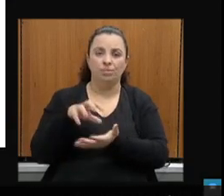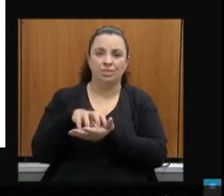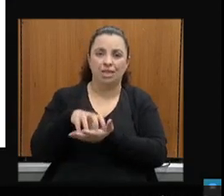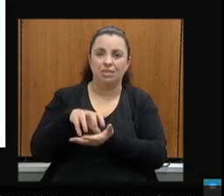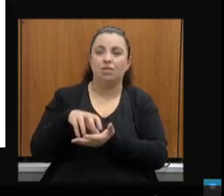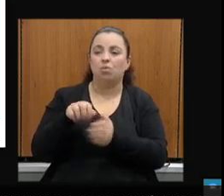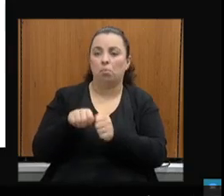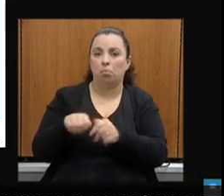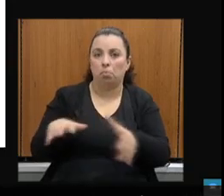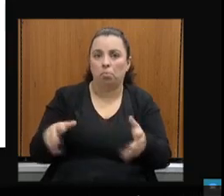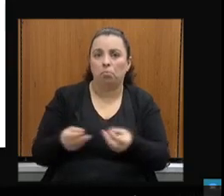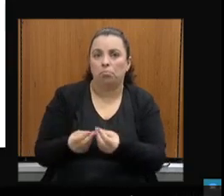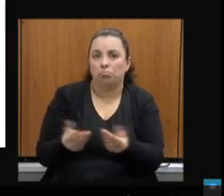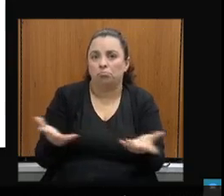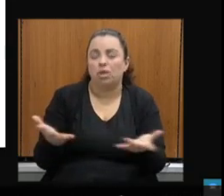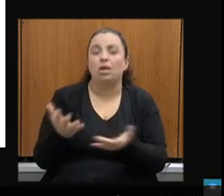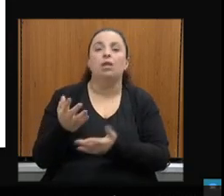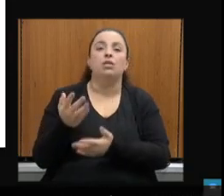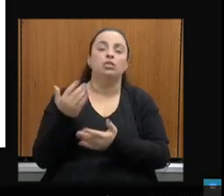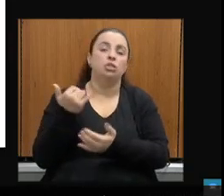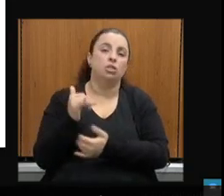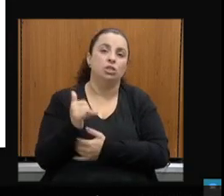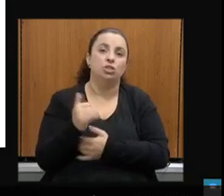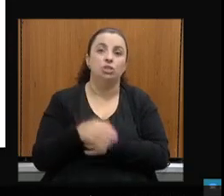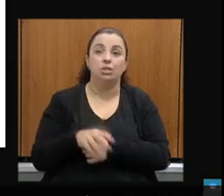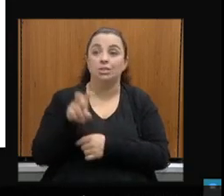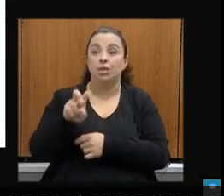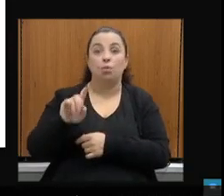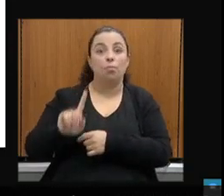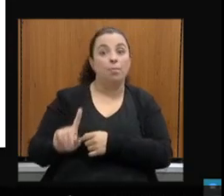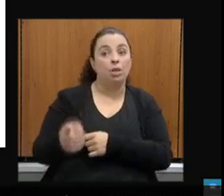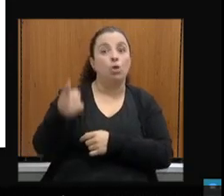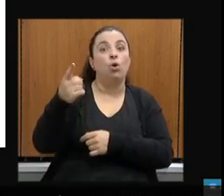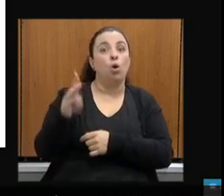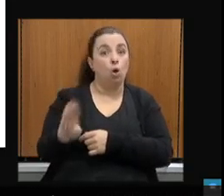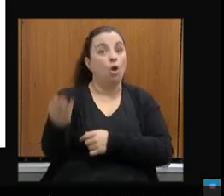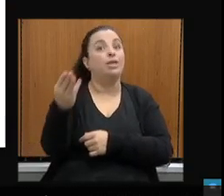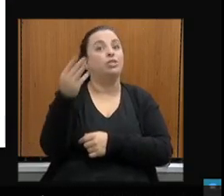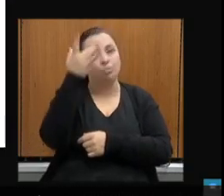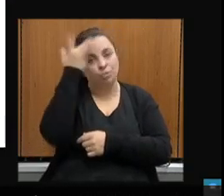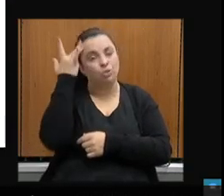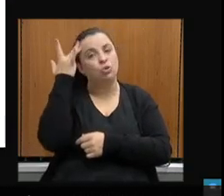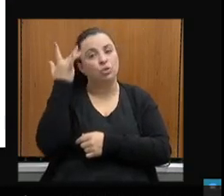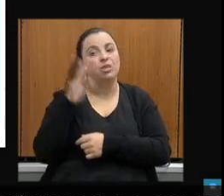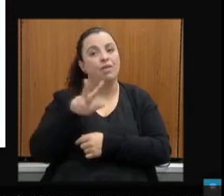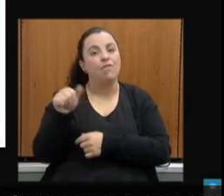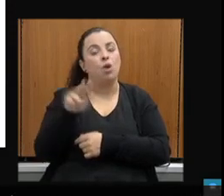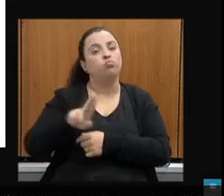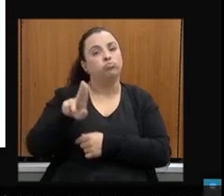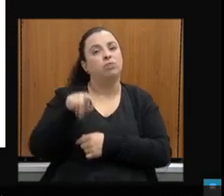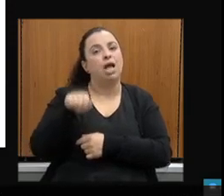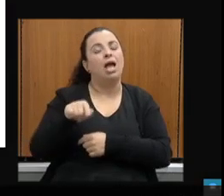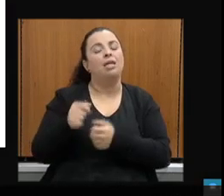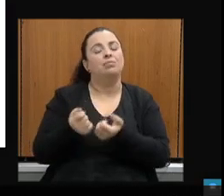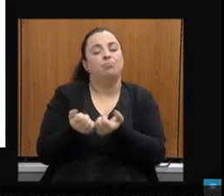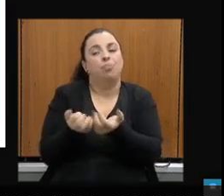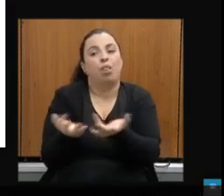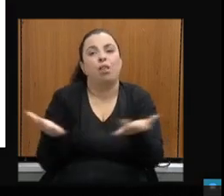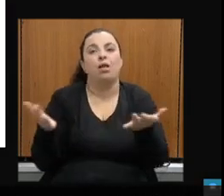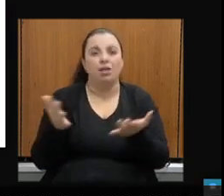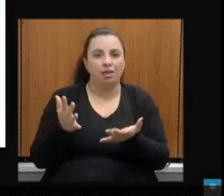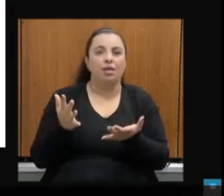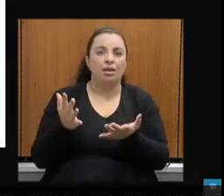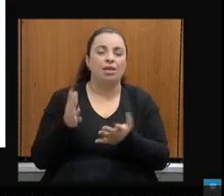bilhão de investimento mais cinco milhões de pessoas beneficiadas então assim é efetivamente um investimento muito